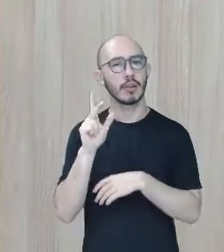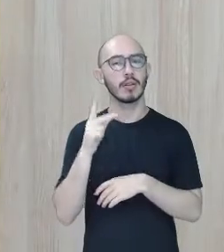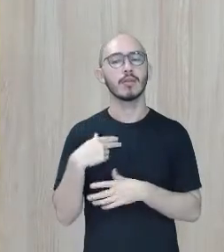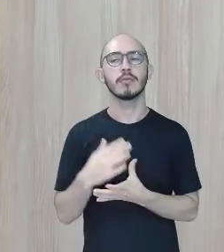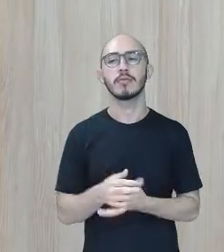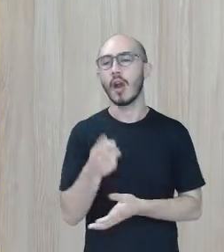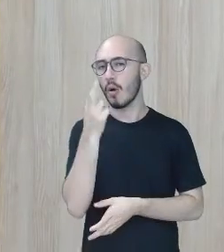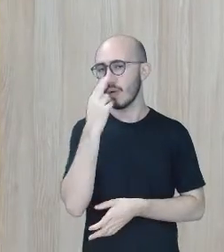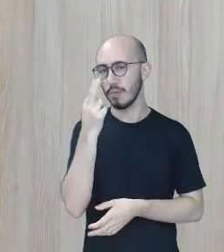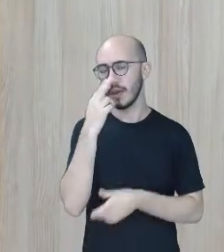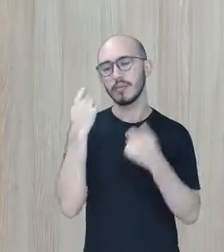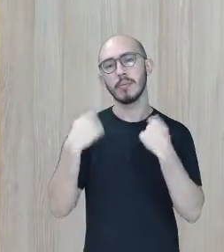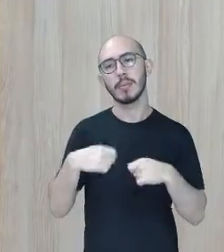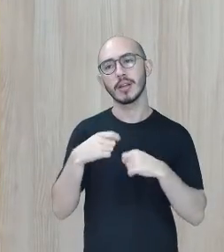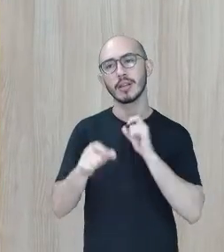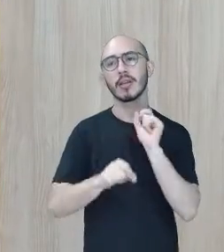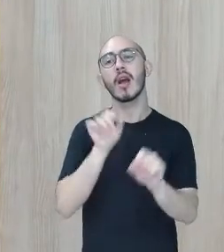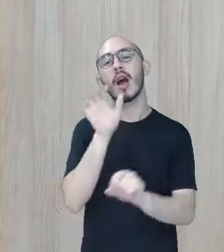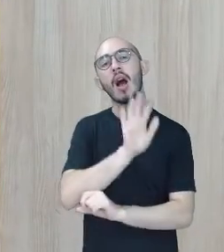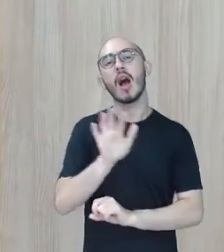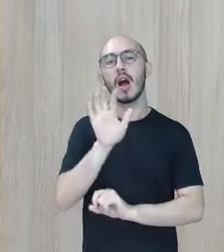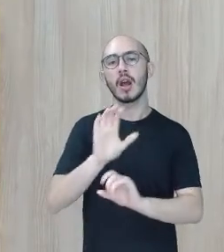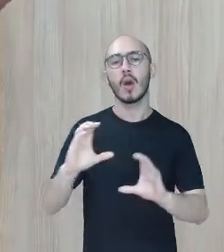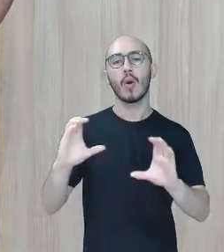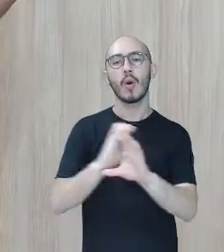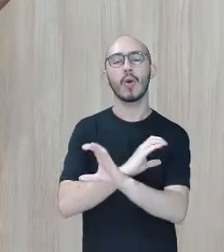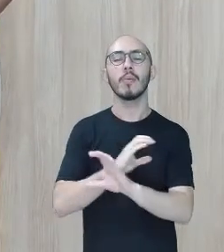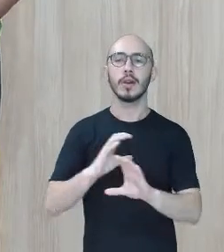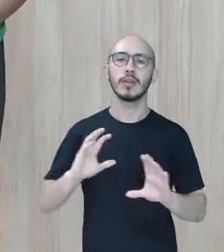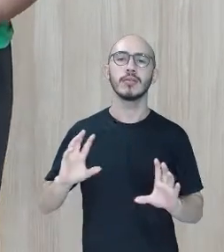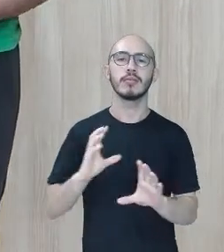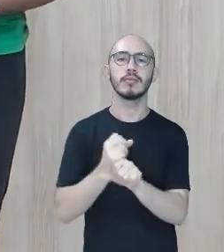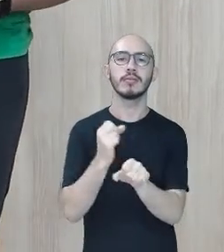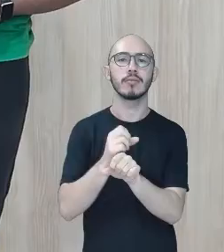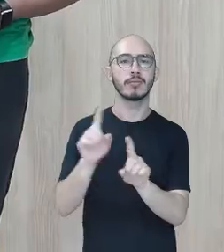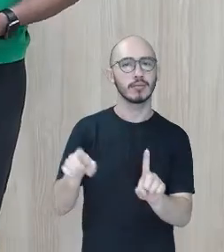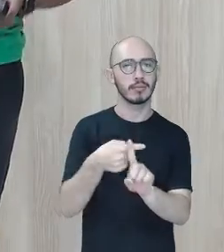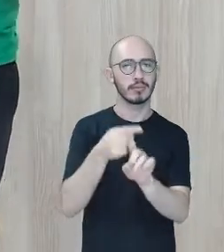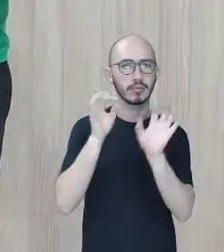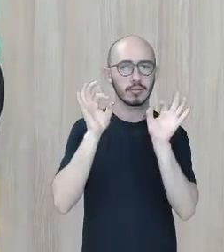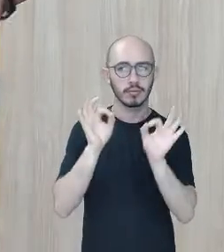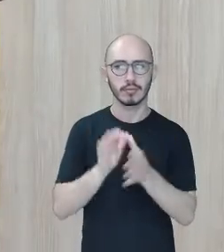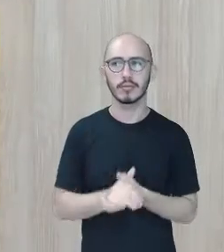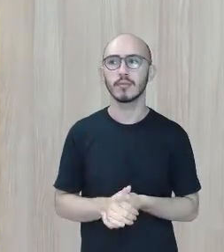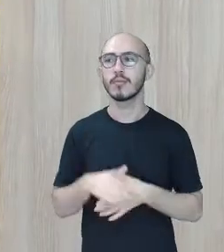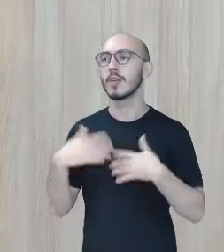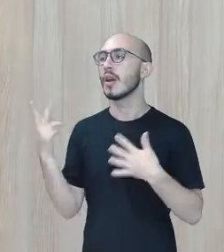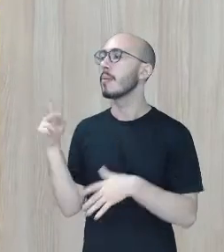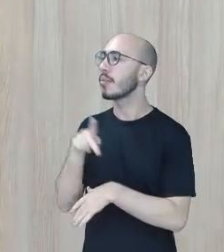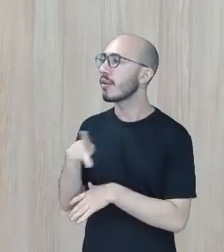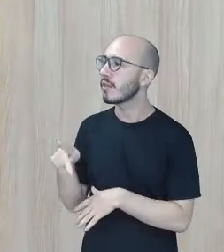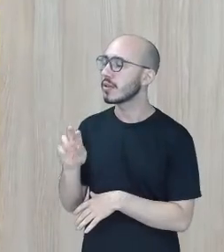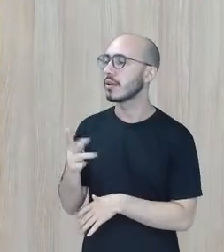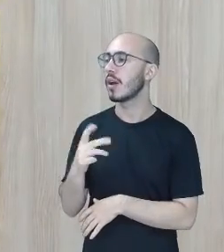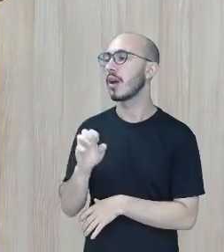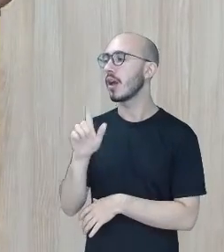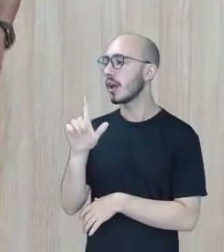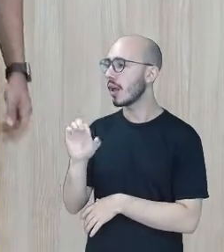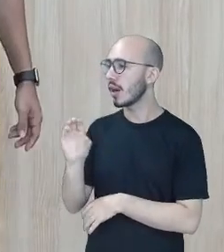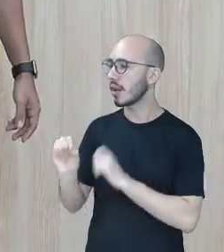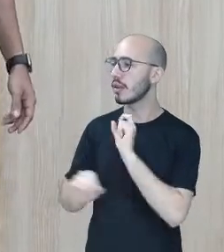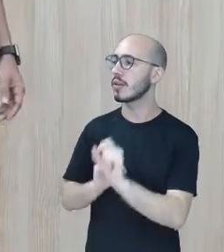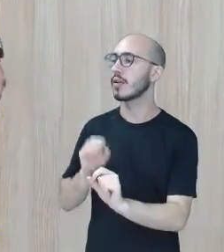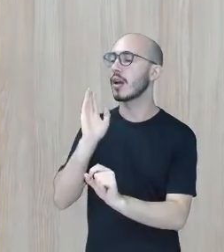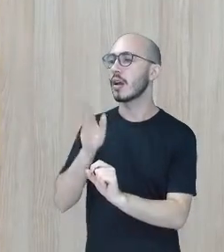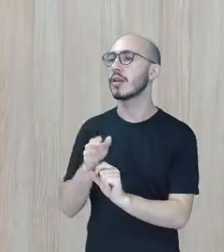você encontra a área da região somando todos os valores, certinho? Professor Heleno, faça aí as